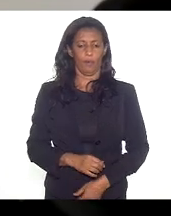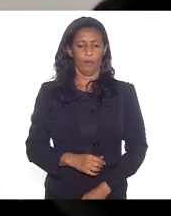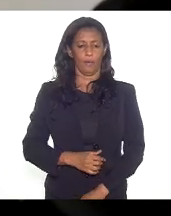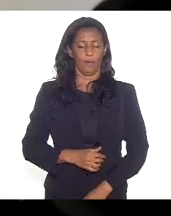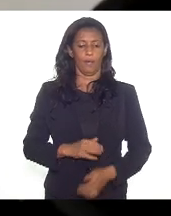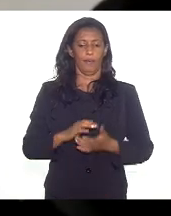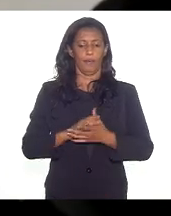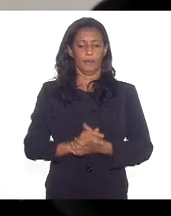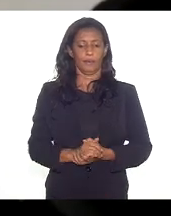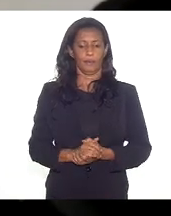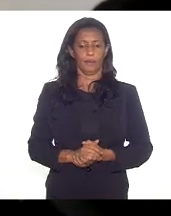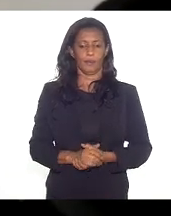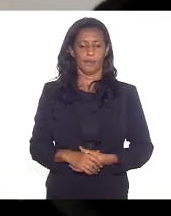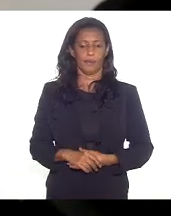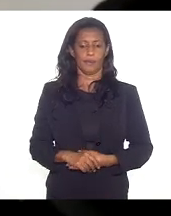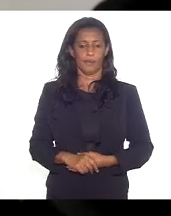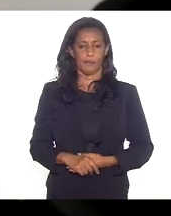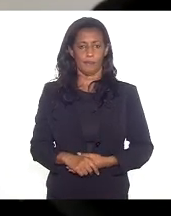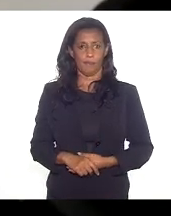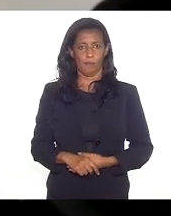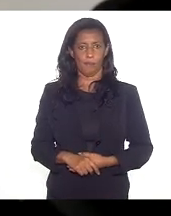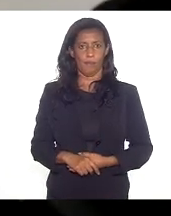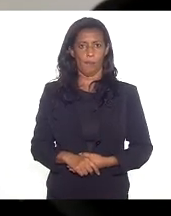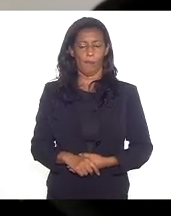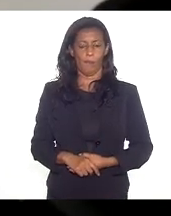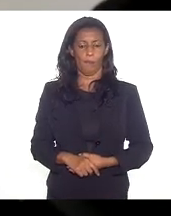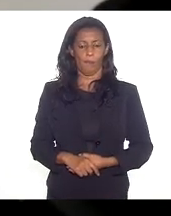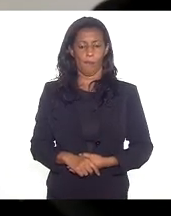Deputado Noel de Carvalho.